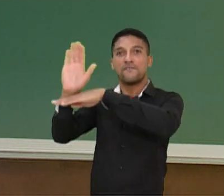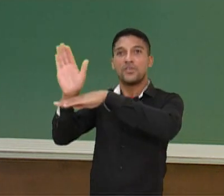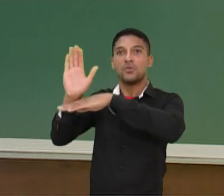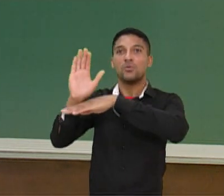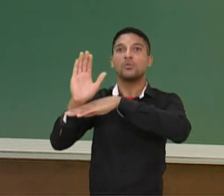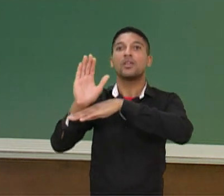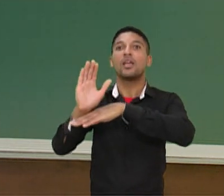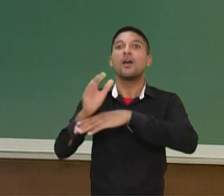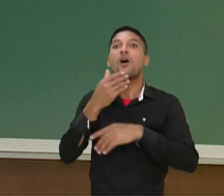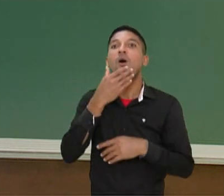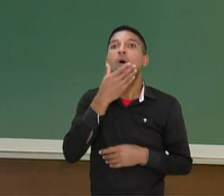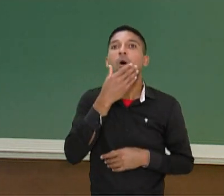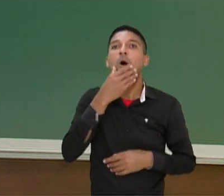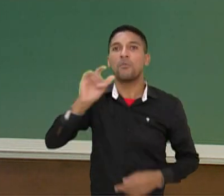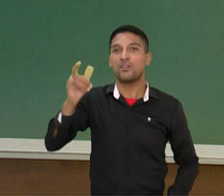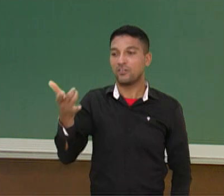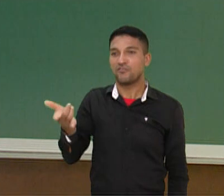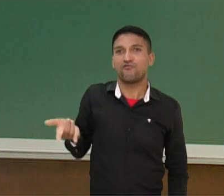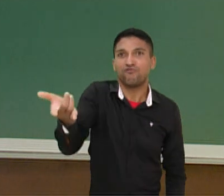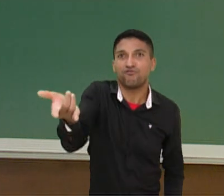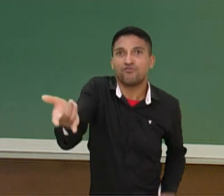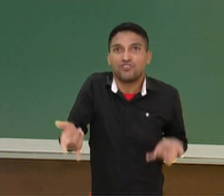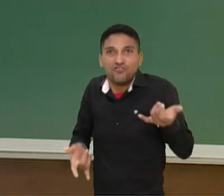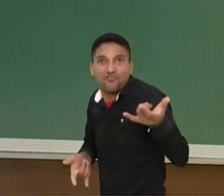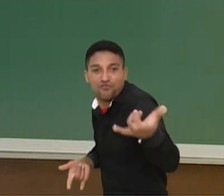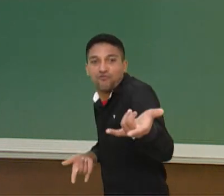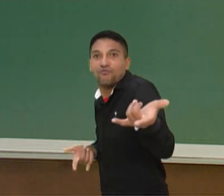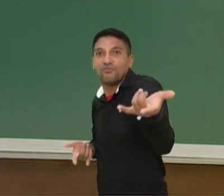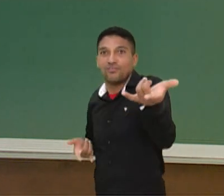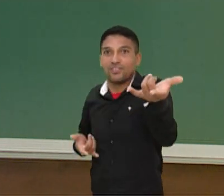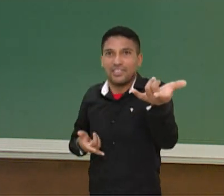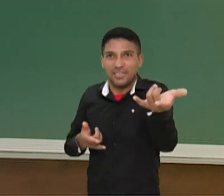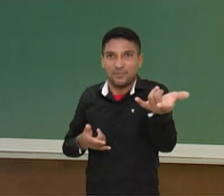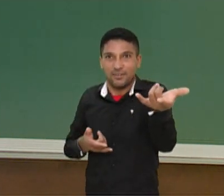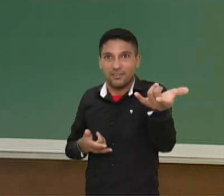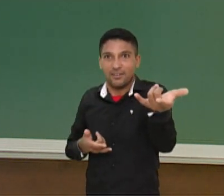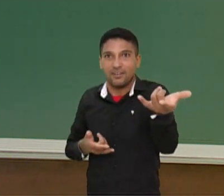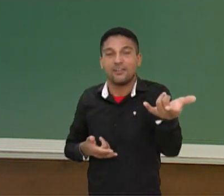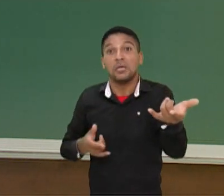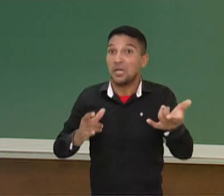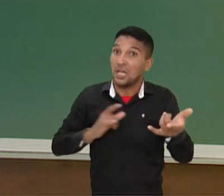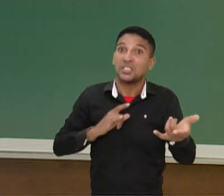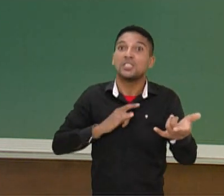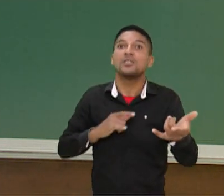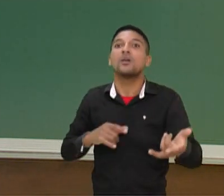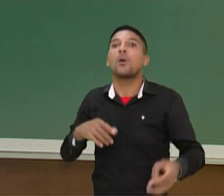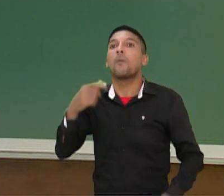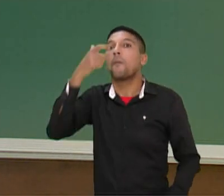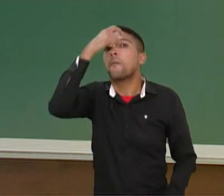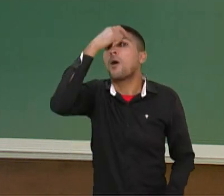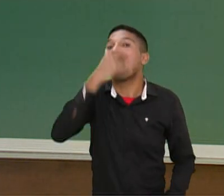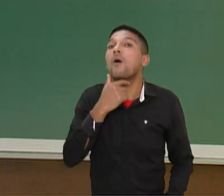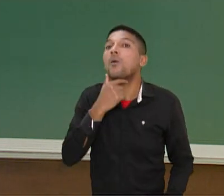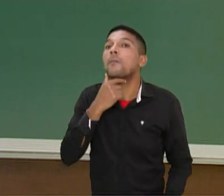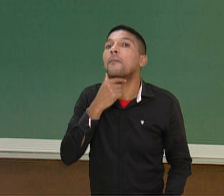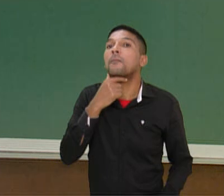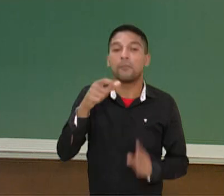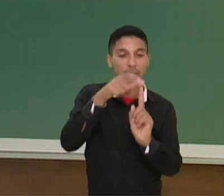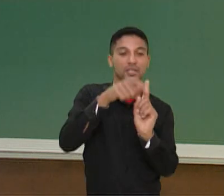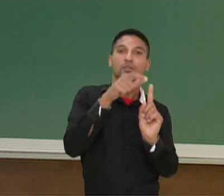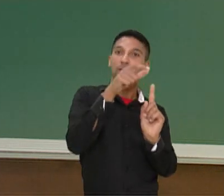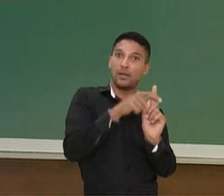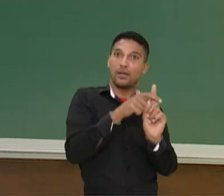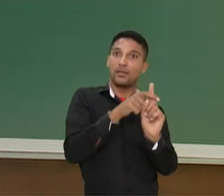Octopus? Lembram disso? Assistiram esse ou não? Então, por que era Octopus? Porque o carinha lá virou uma